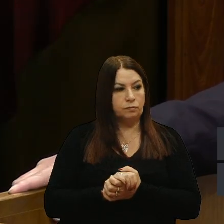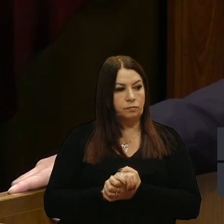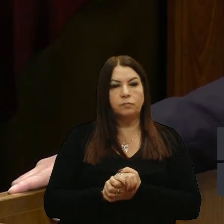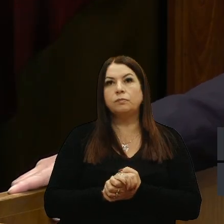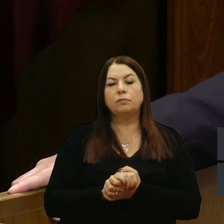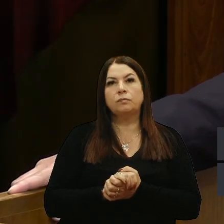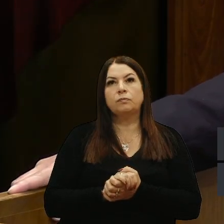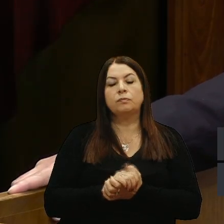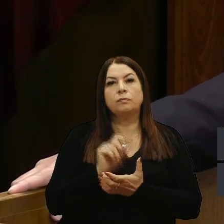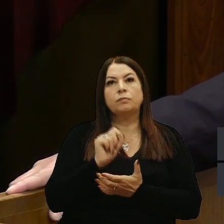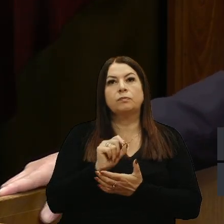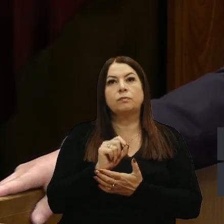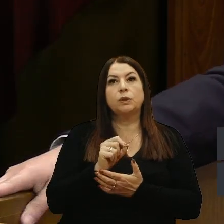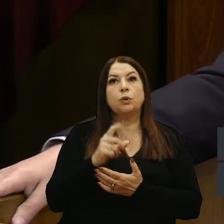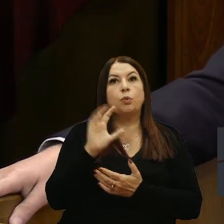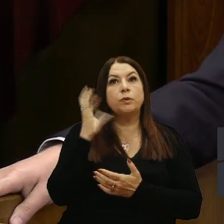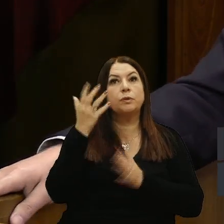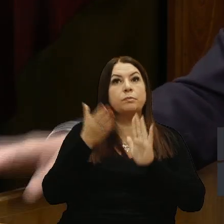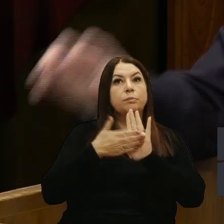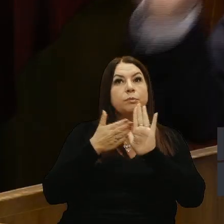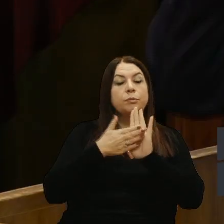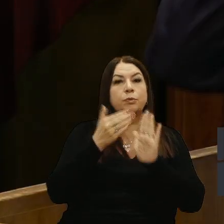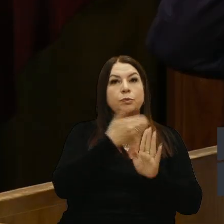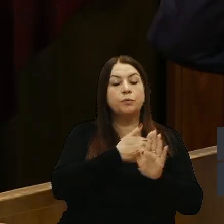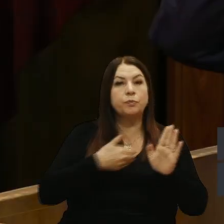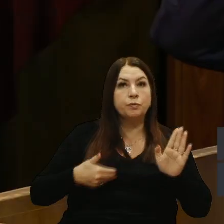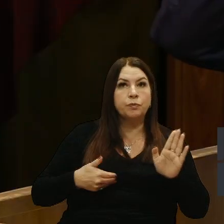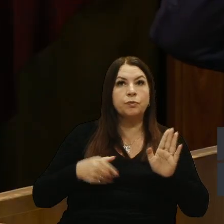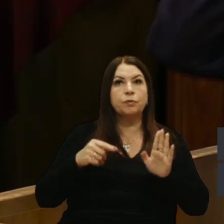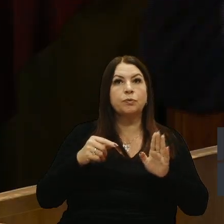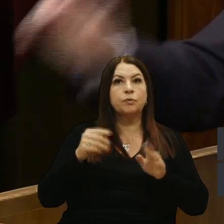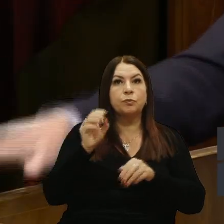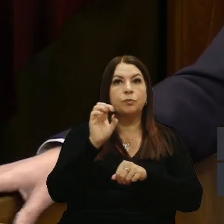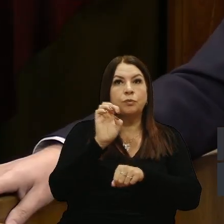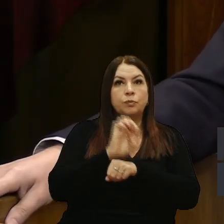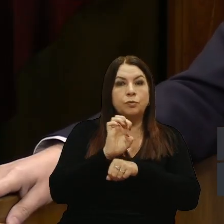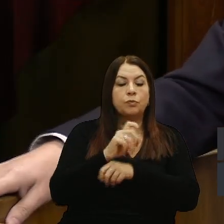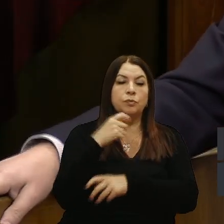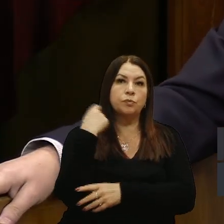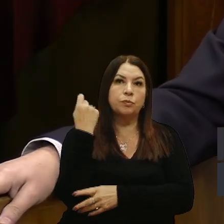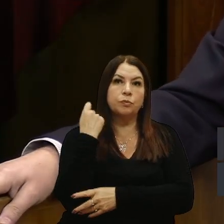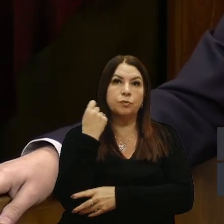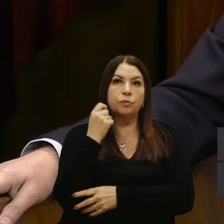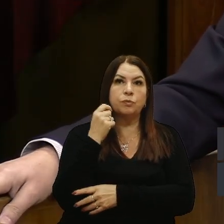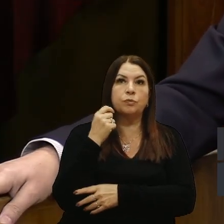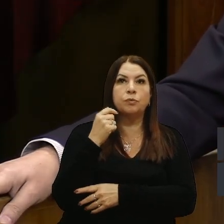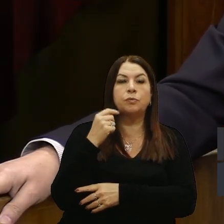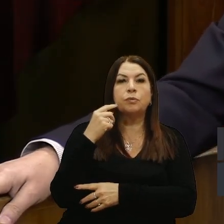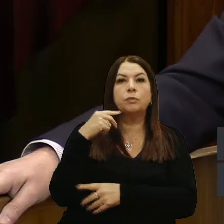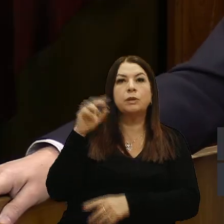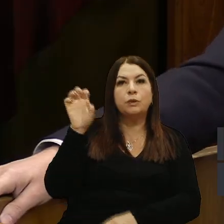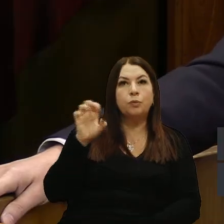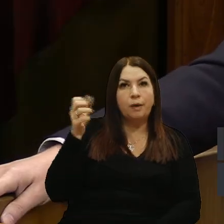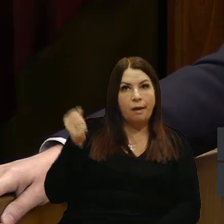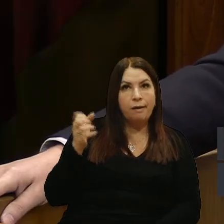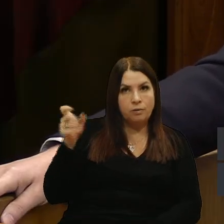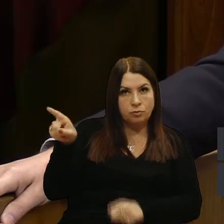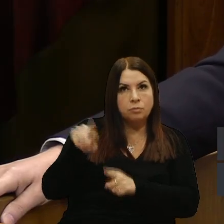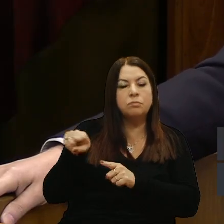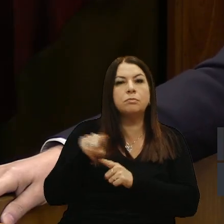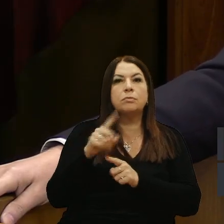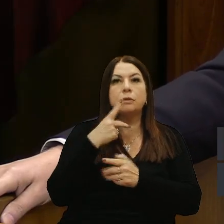da situação pautada pelo governador do estado do Rio Grande do Sul, senhor Eduardo Leite, que